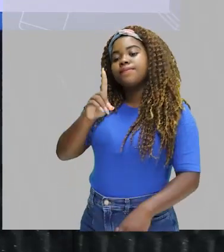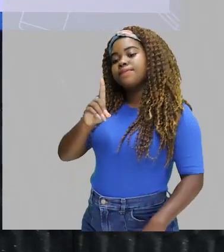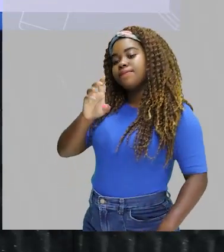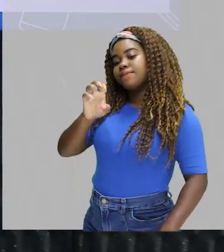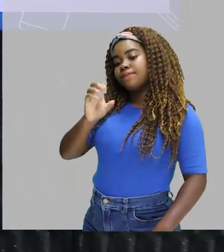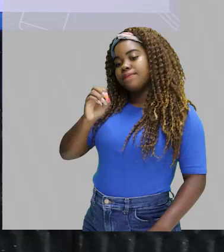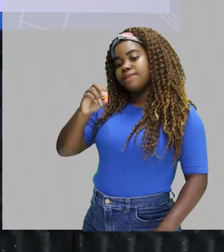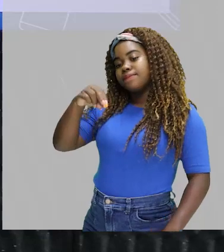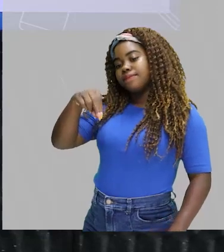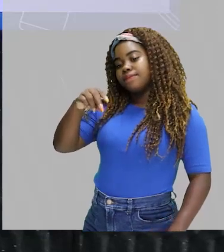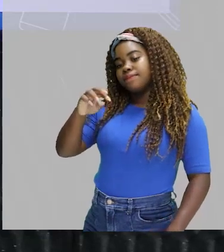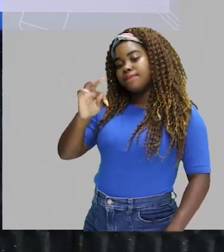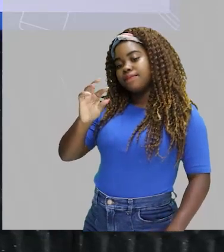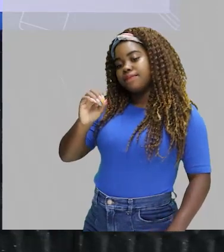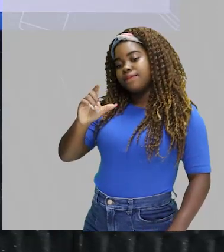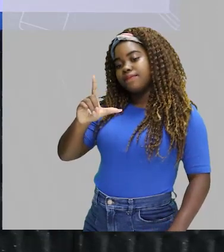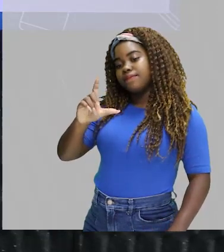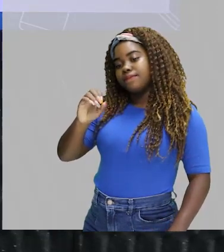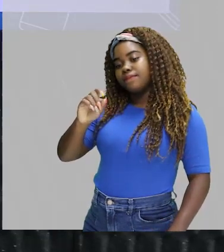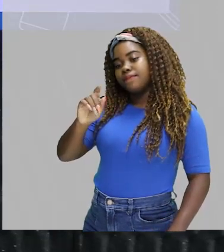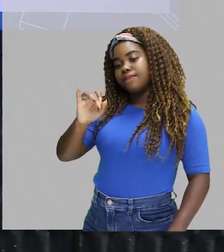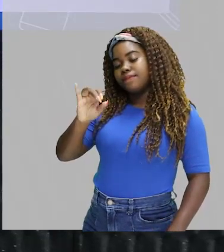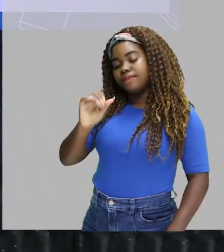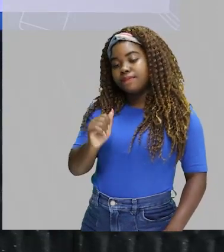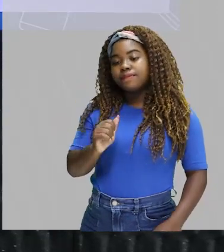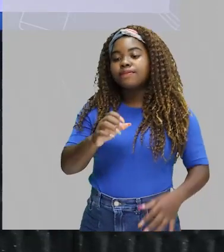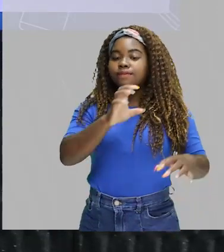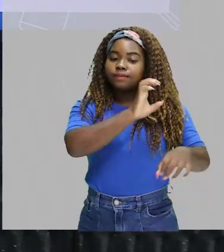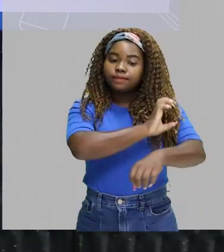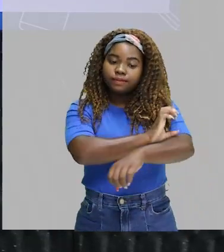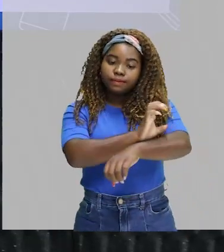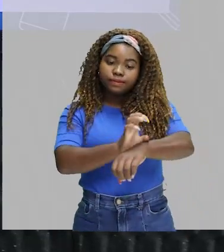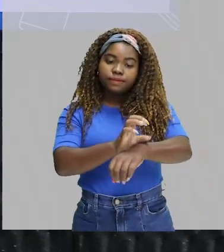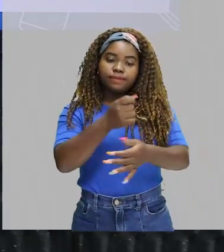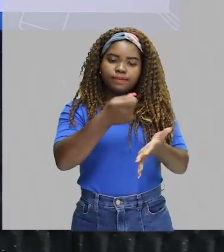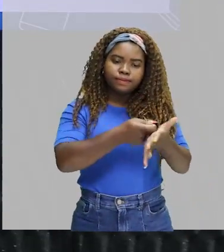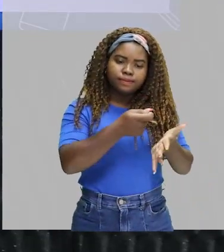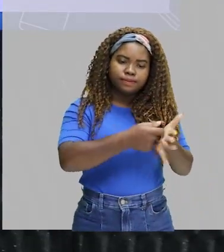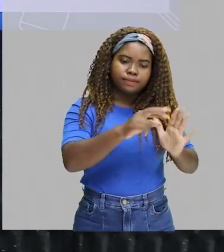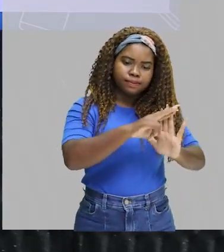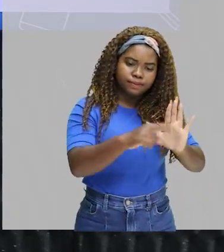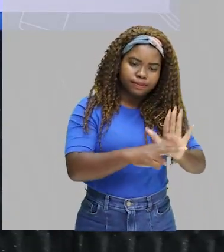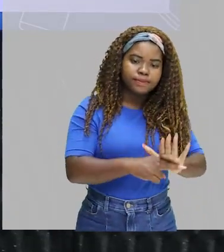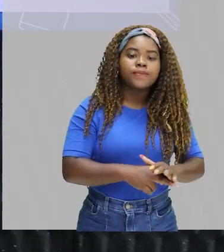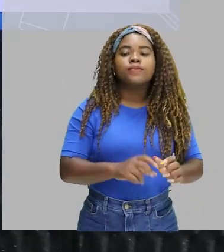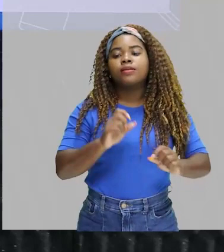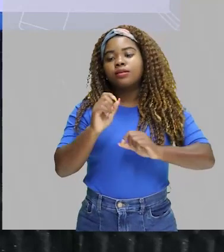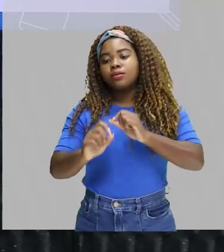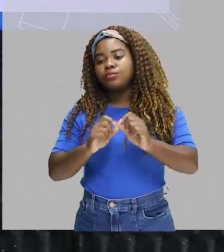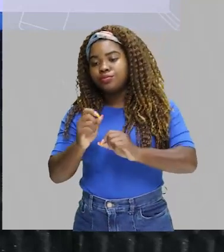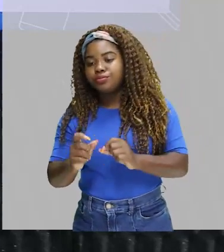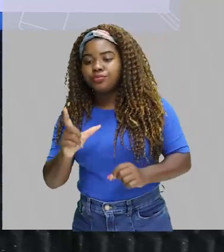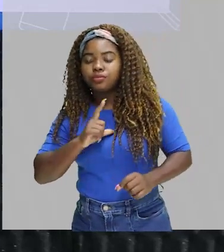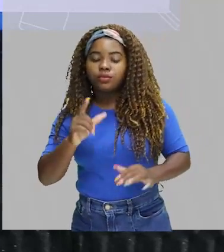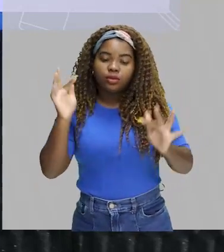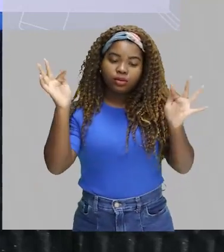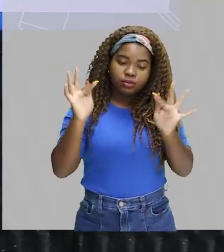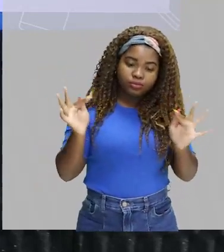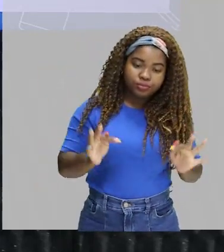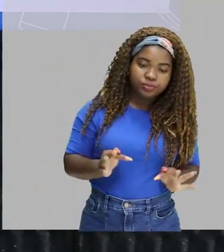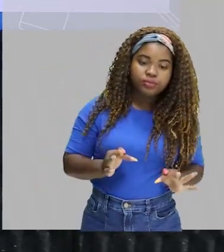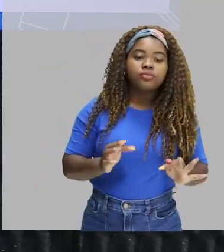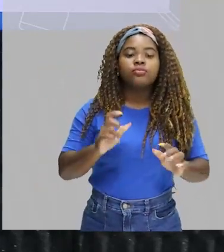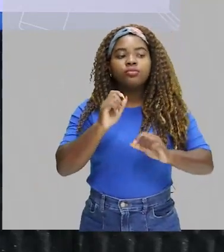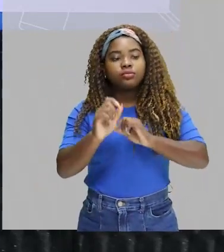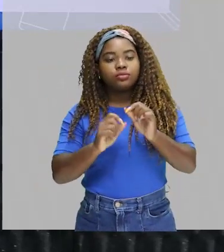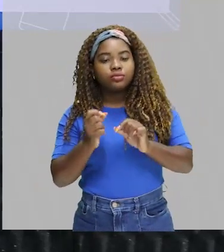do dever. Então veja só, aquilo que causa prazer, aquilo que traz felicidade, aquilo que é instituído como